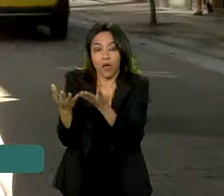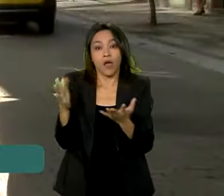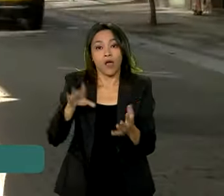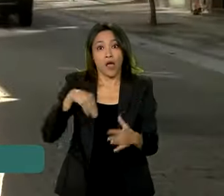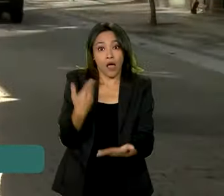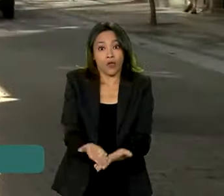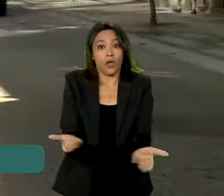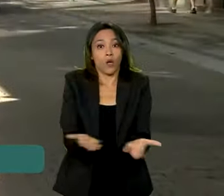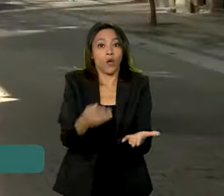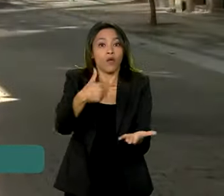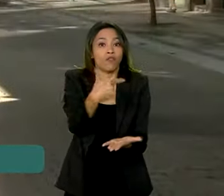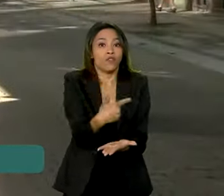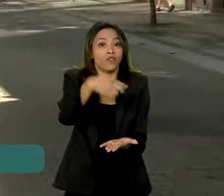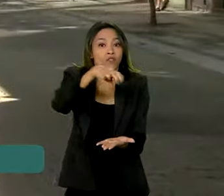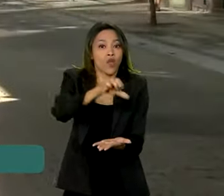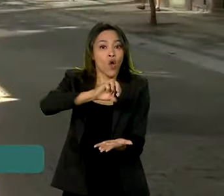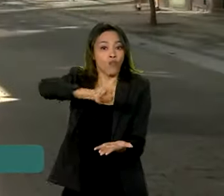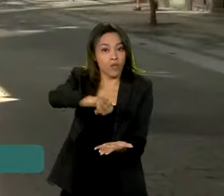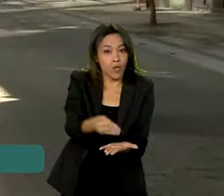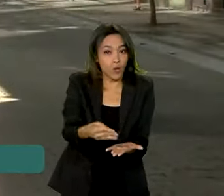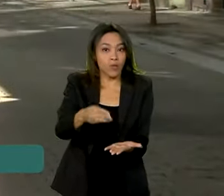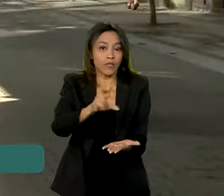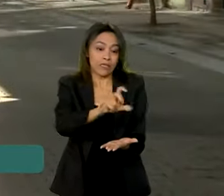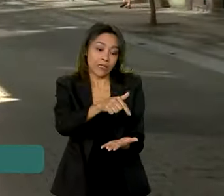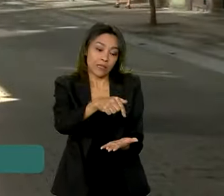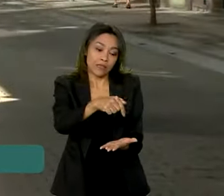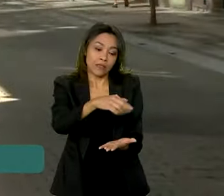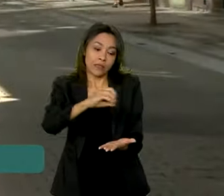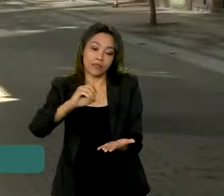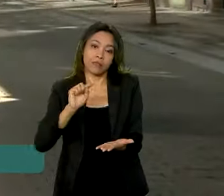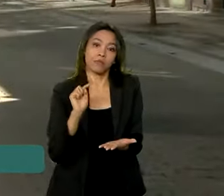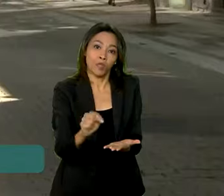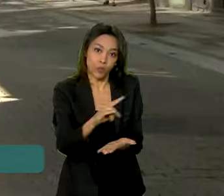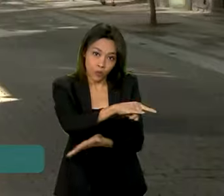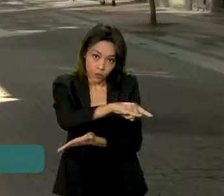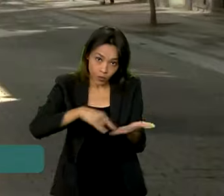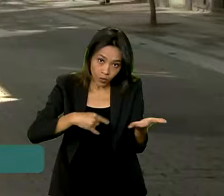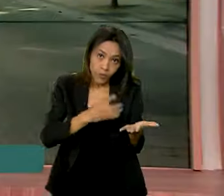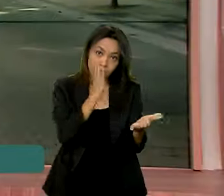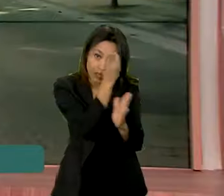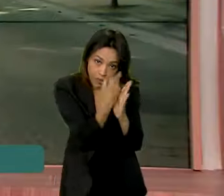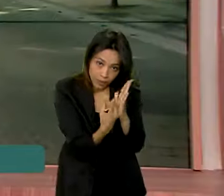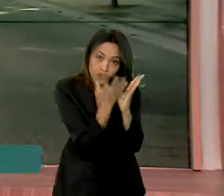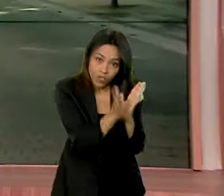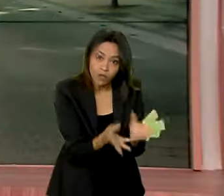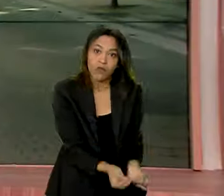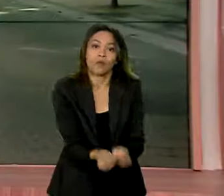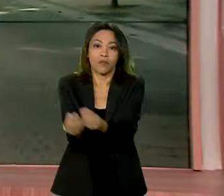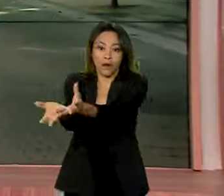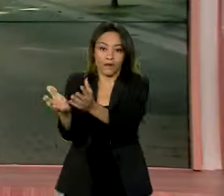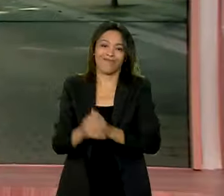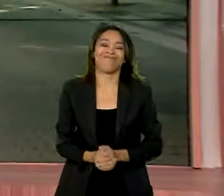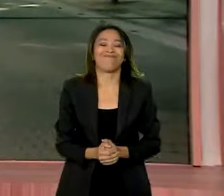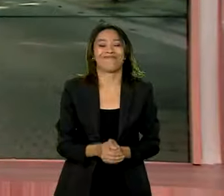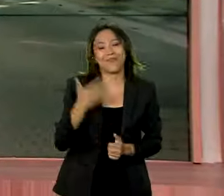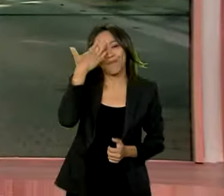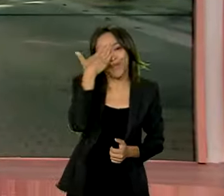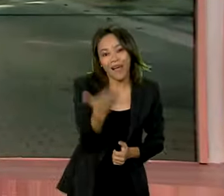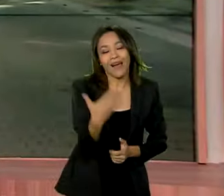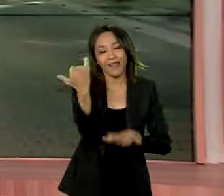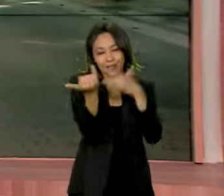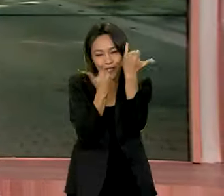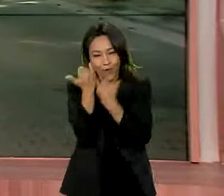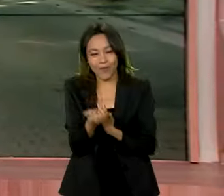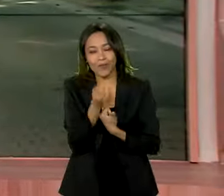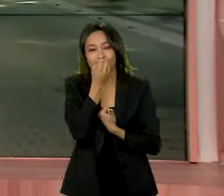milhões e 700 mil declarações foram entregues. Eu volto com você, Vanessa. Ok, Tiago, muito obrigada pelas